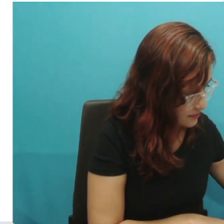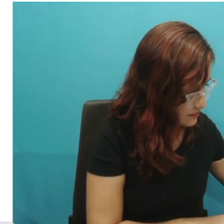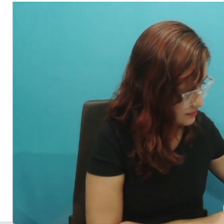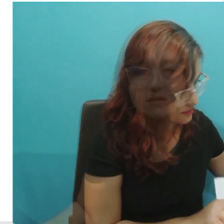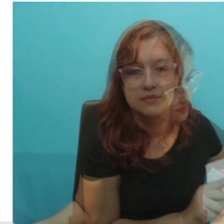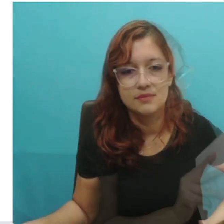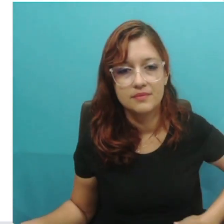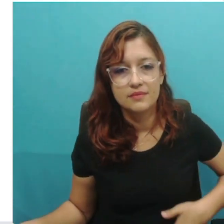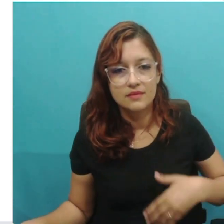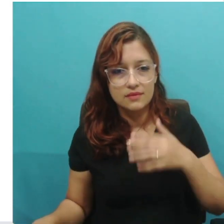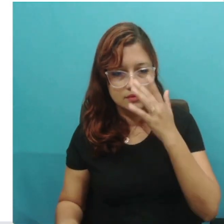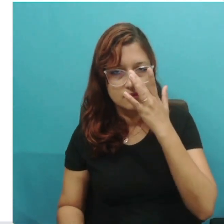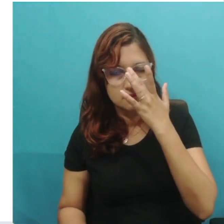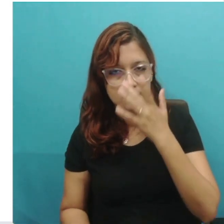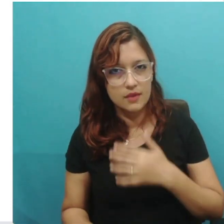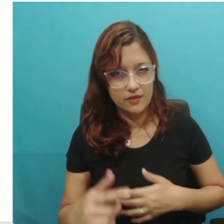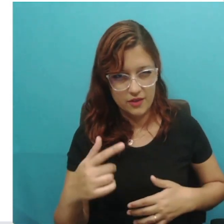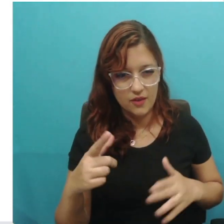outro exemplo.